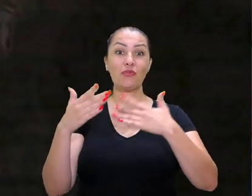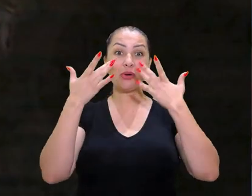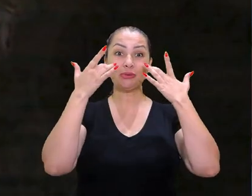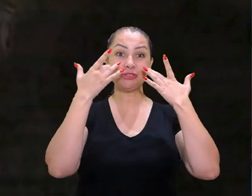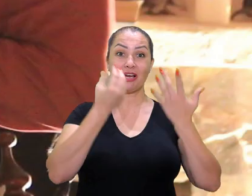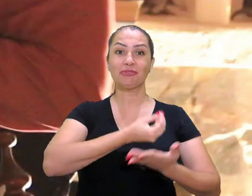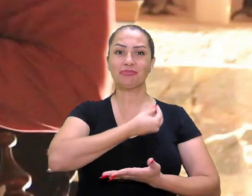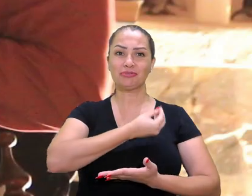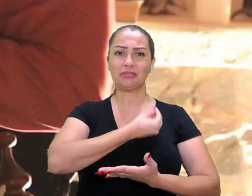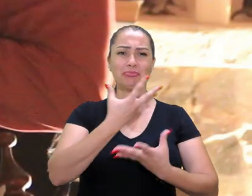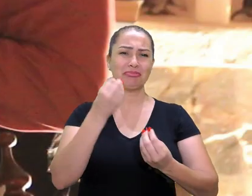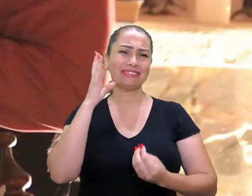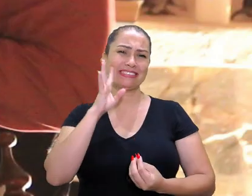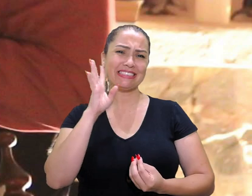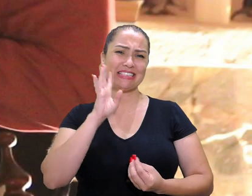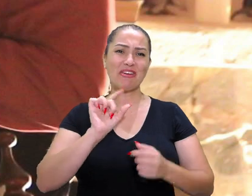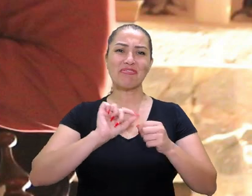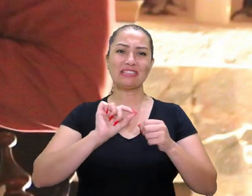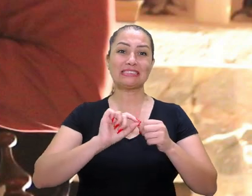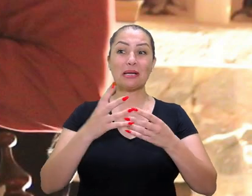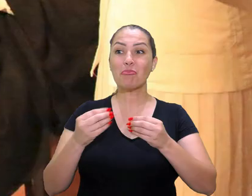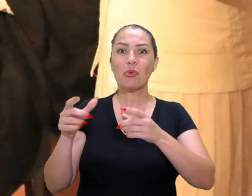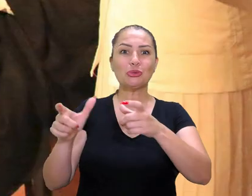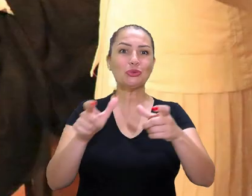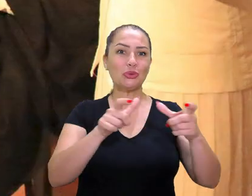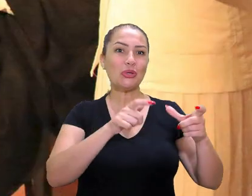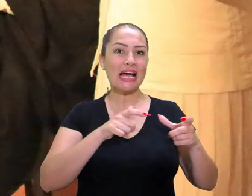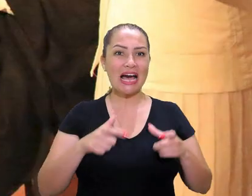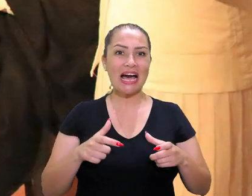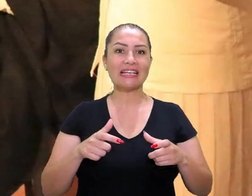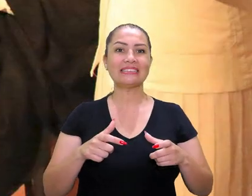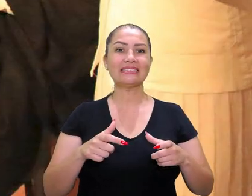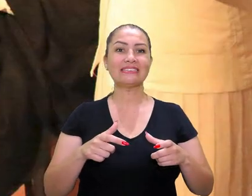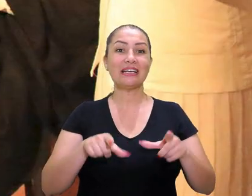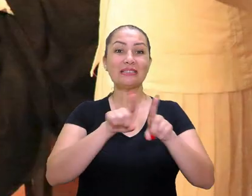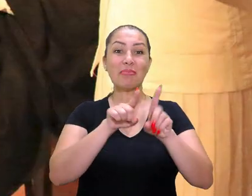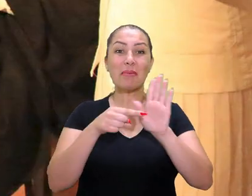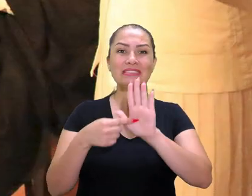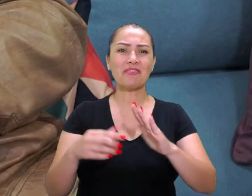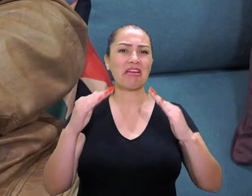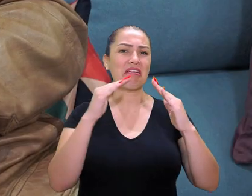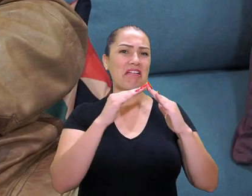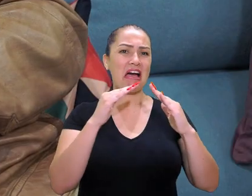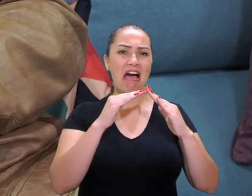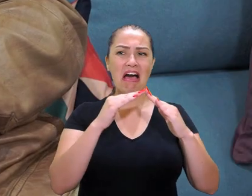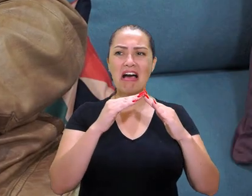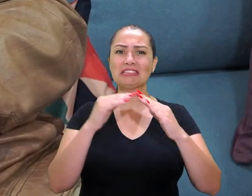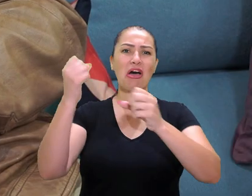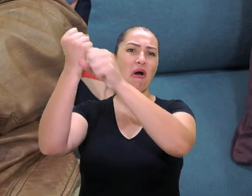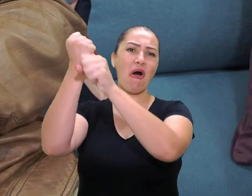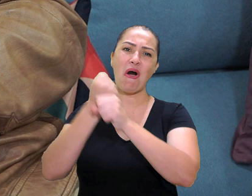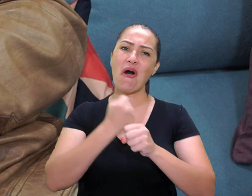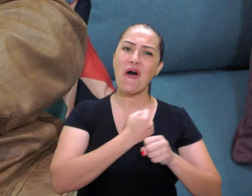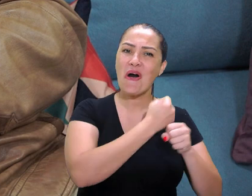bacana. Nós fazíamos em vários espaços, em casas, em ruínas abandonadas. Foi